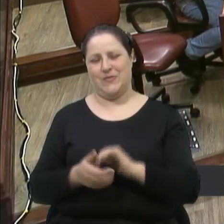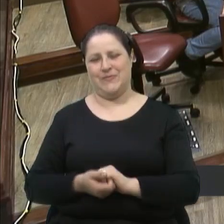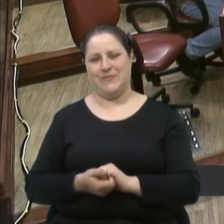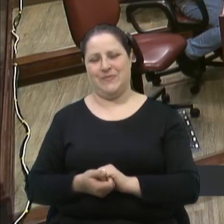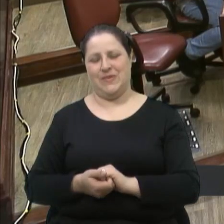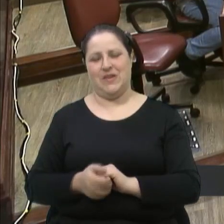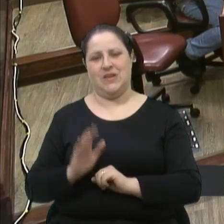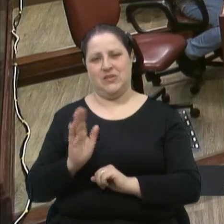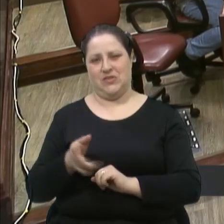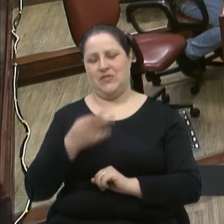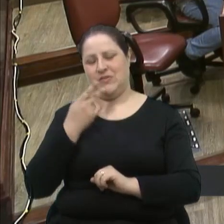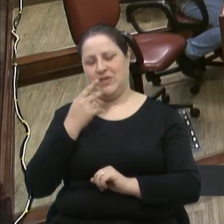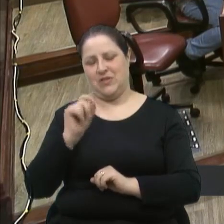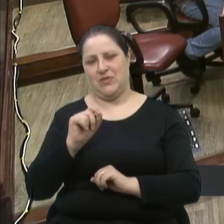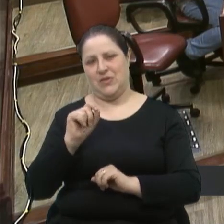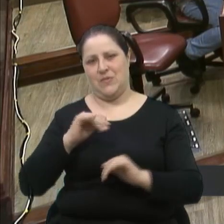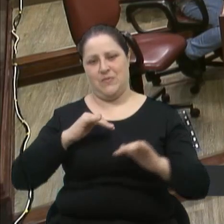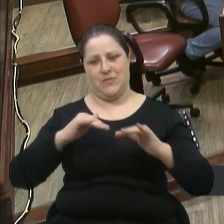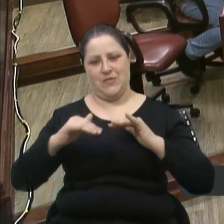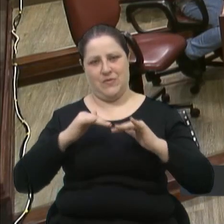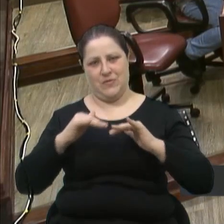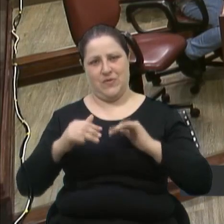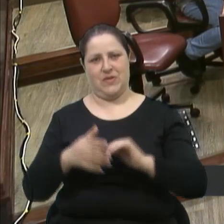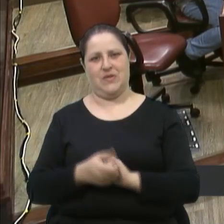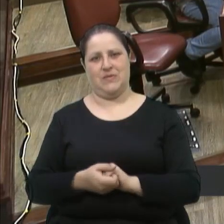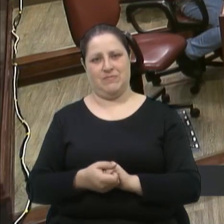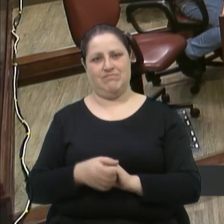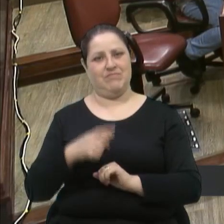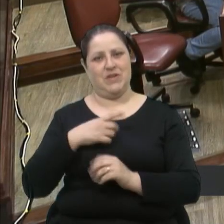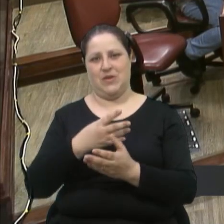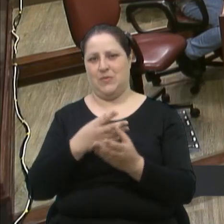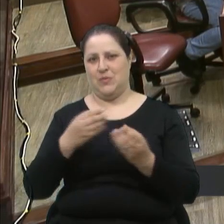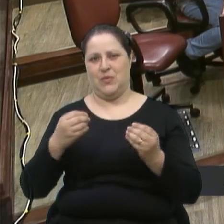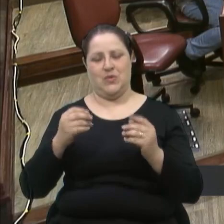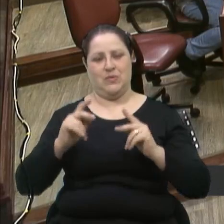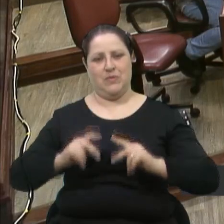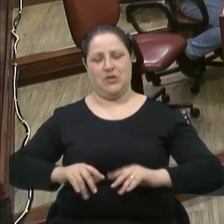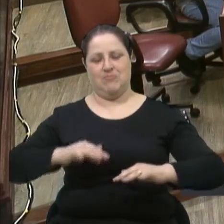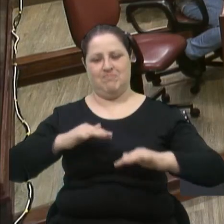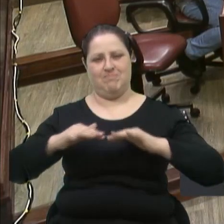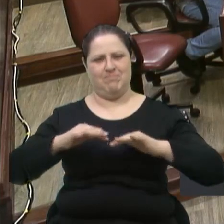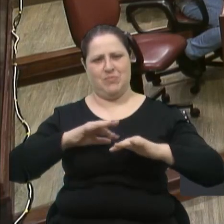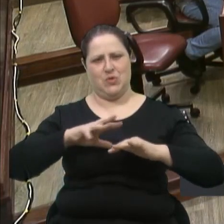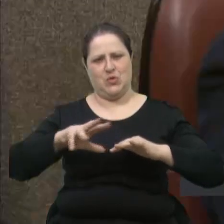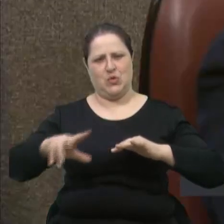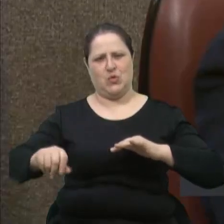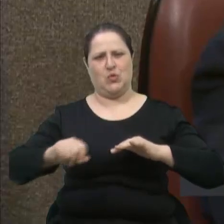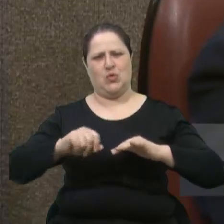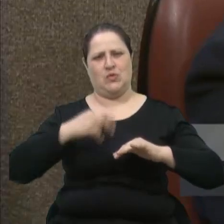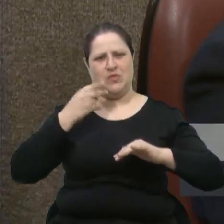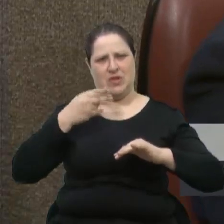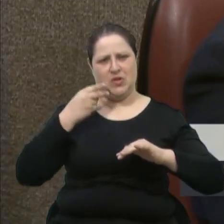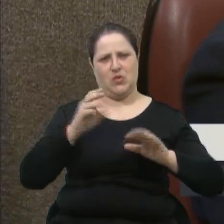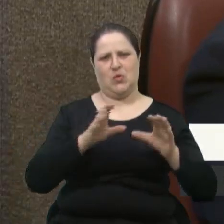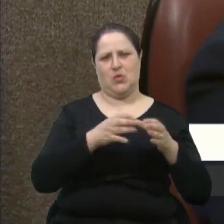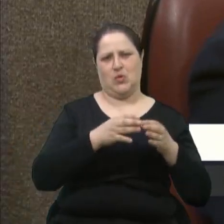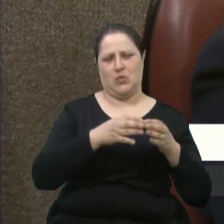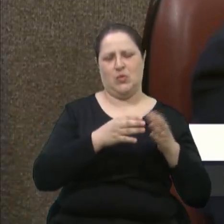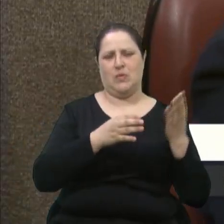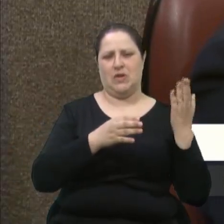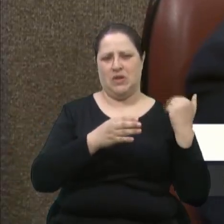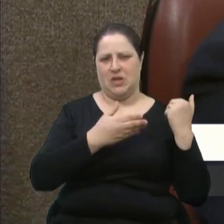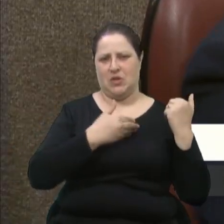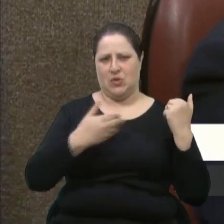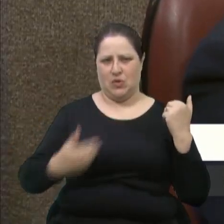destaquei a mobilização. A mobilização foi muito importante, de todas as correntes. Eu fiz parte também da Comissão de Saúde na legislatura